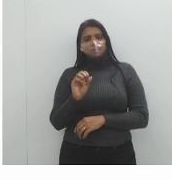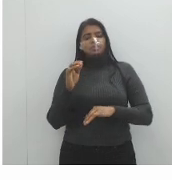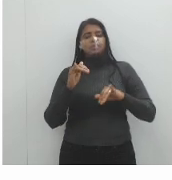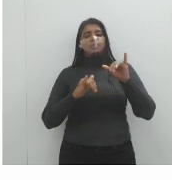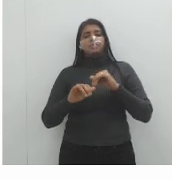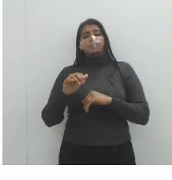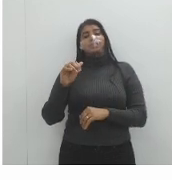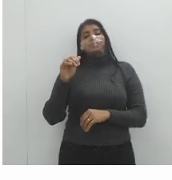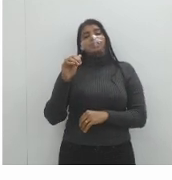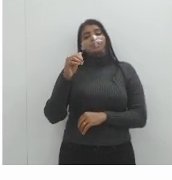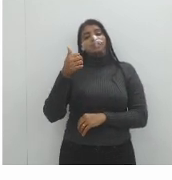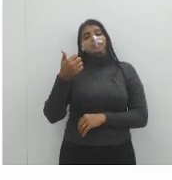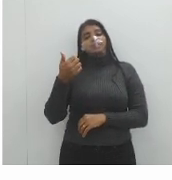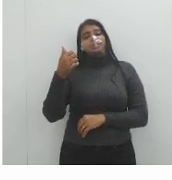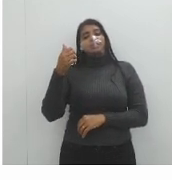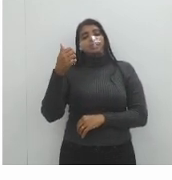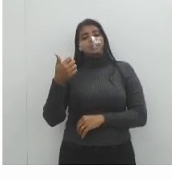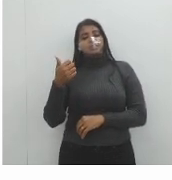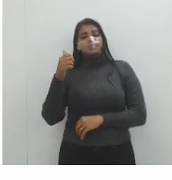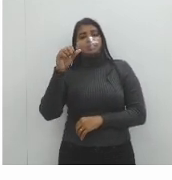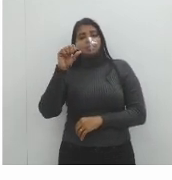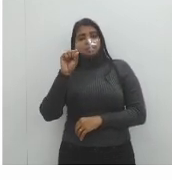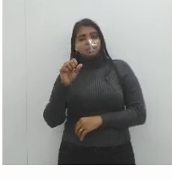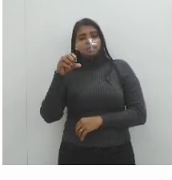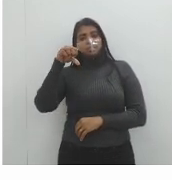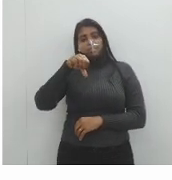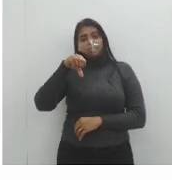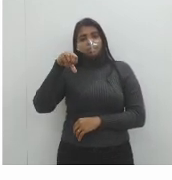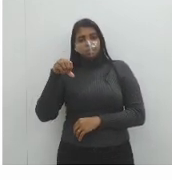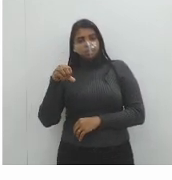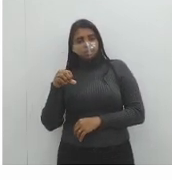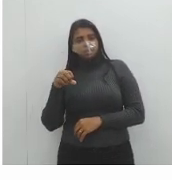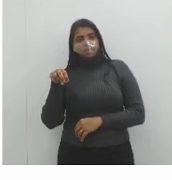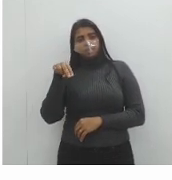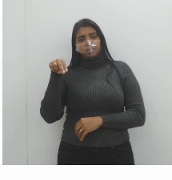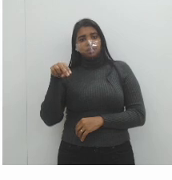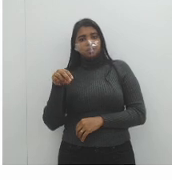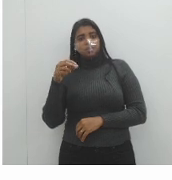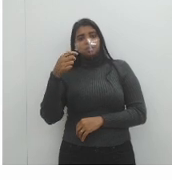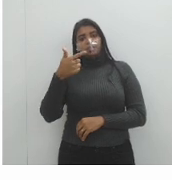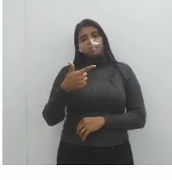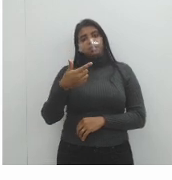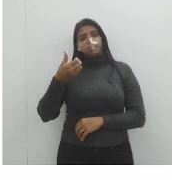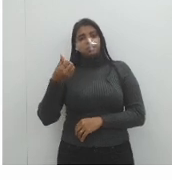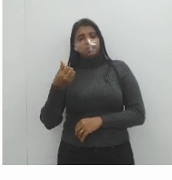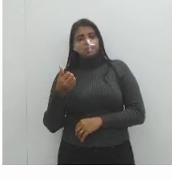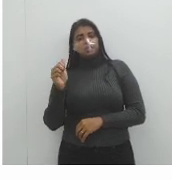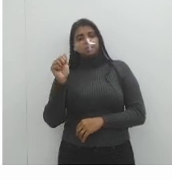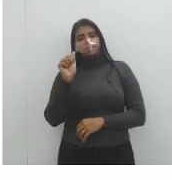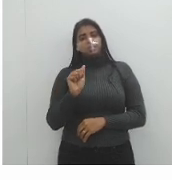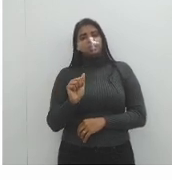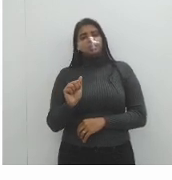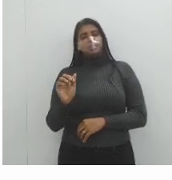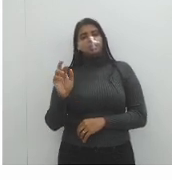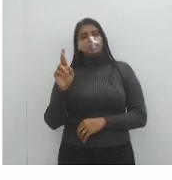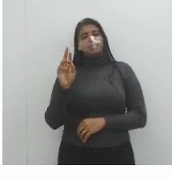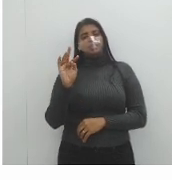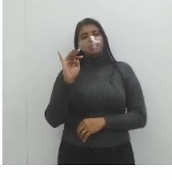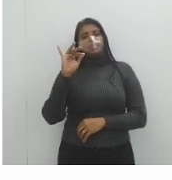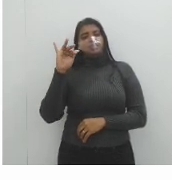desses 118, 92 são naturais e 26 são artificiais, ou